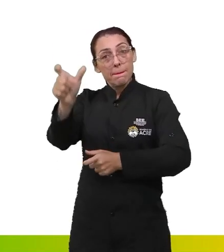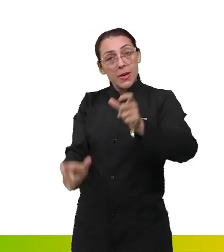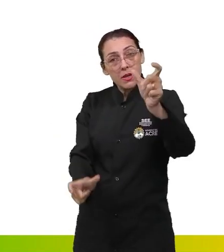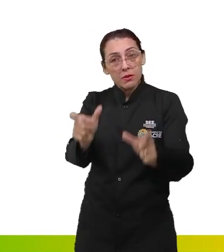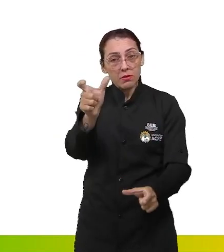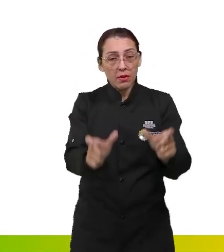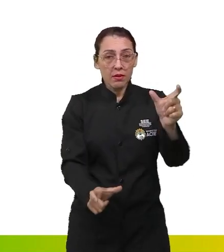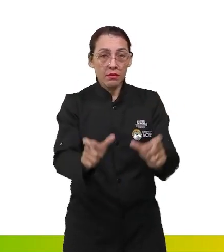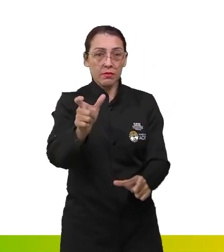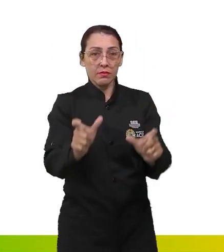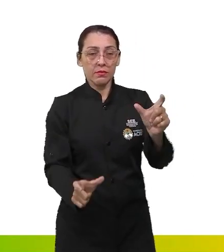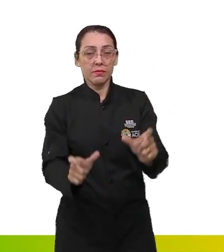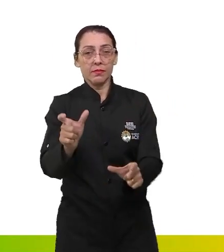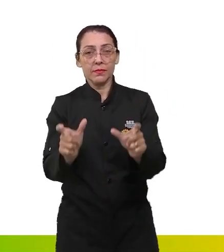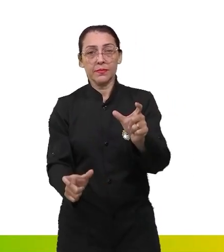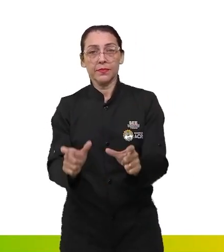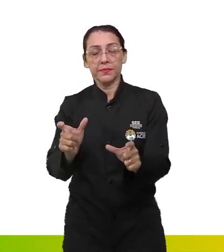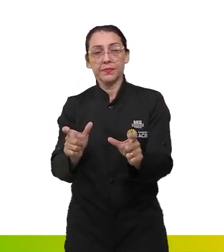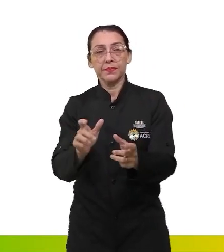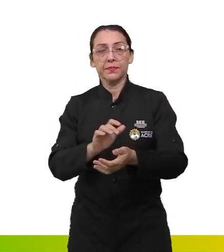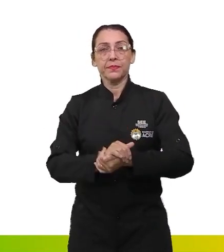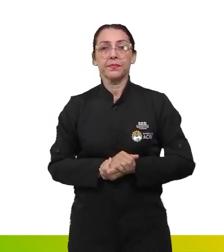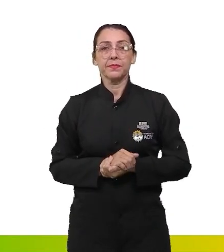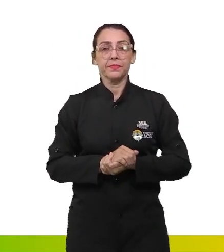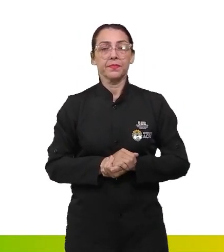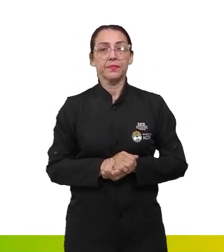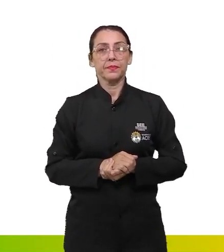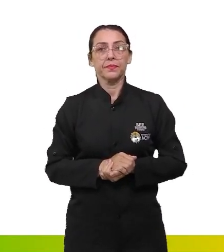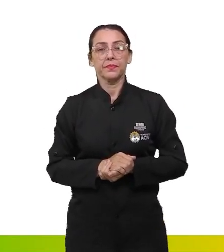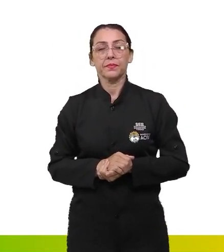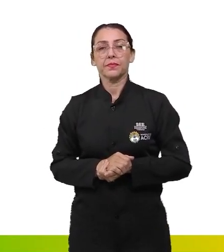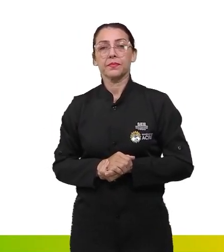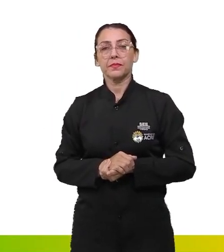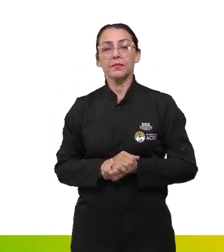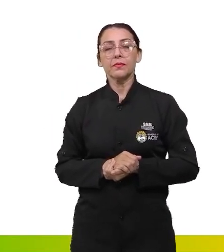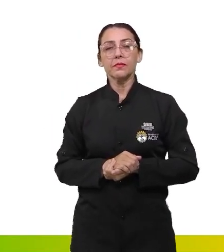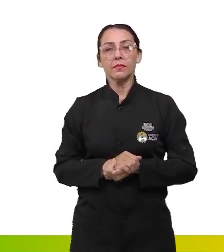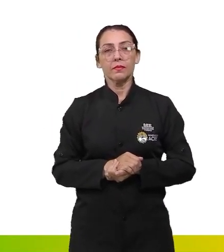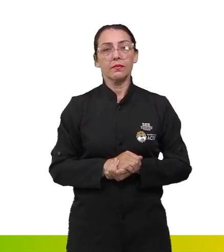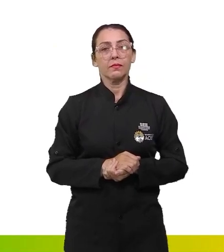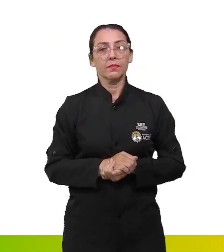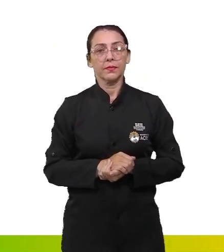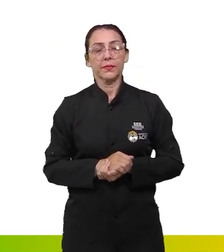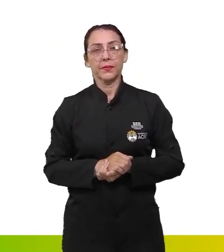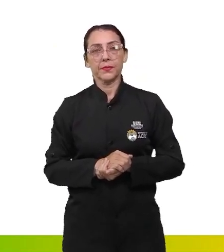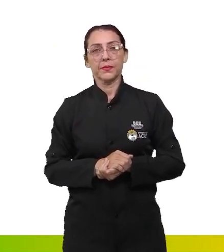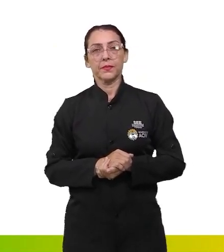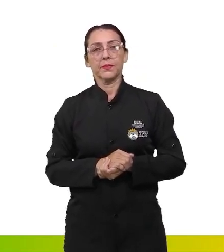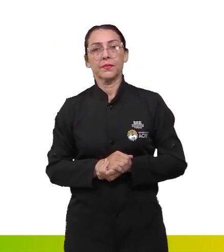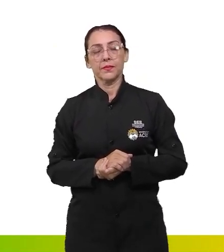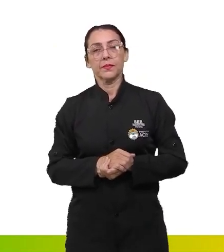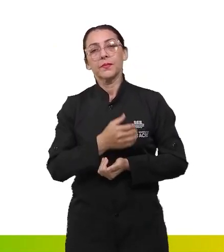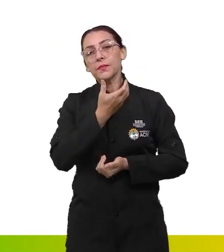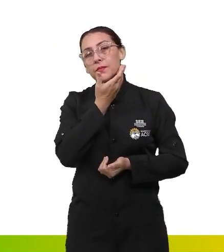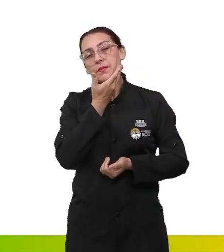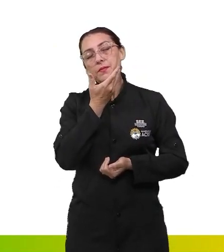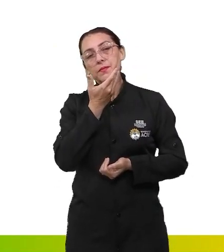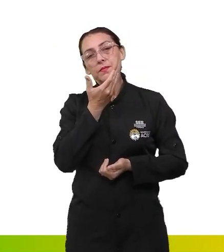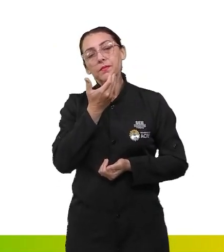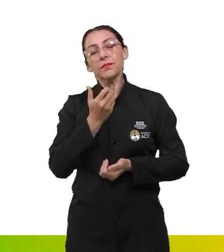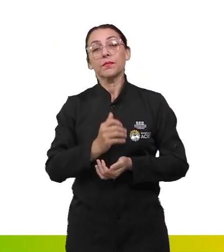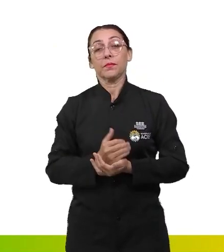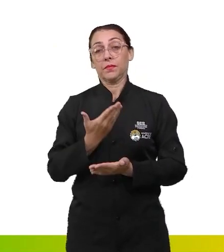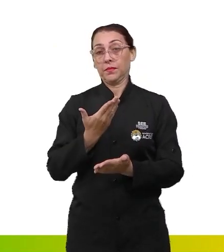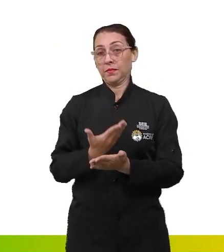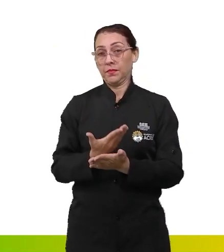forma pronominal do pronome aí, tá? O pronome pessoal, né? Eu, tu, ustedes, que é